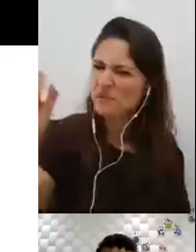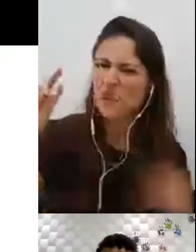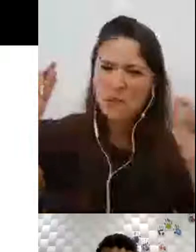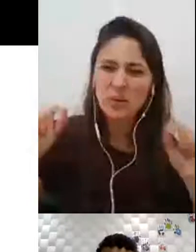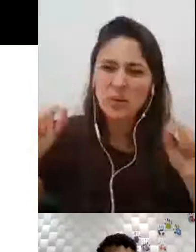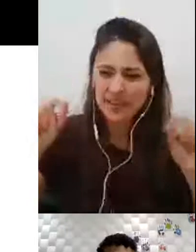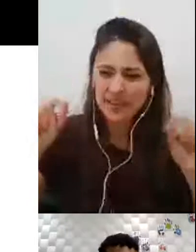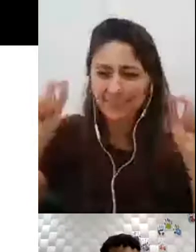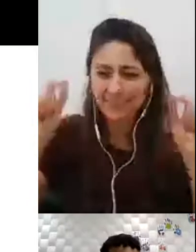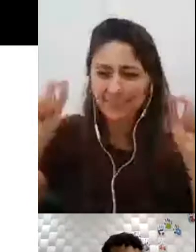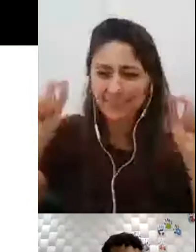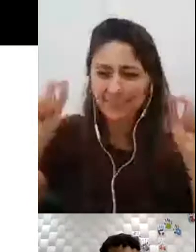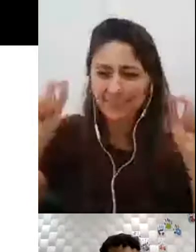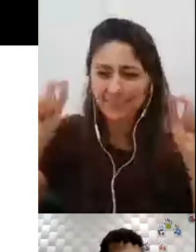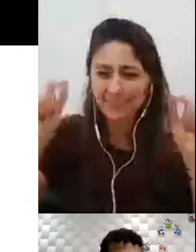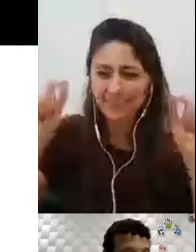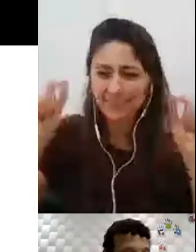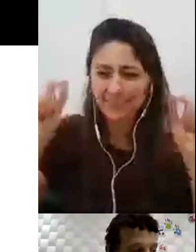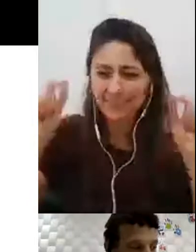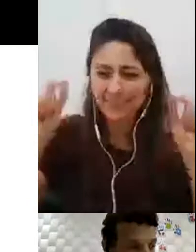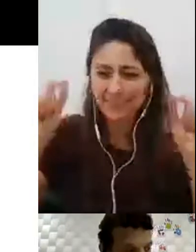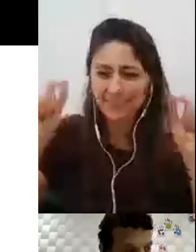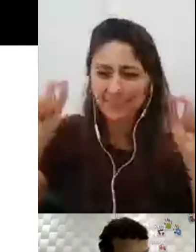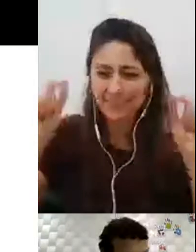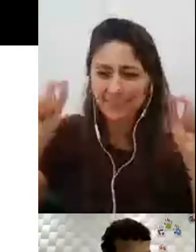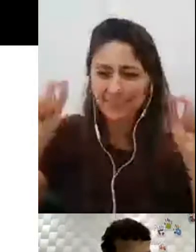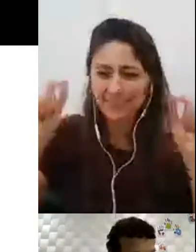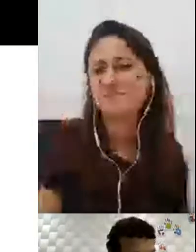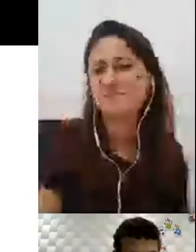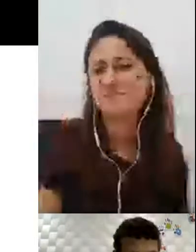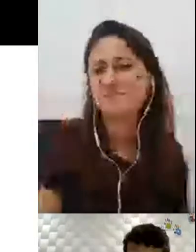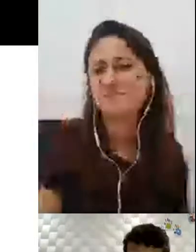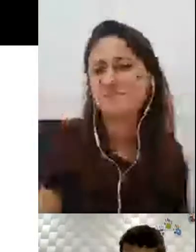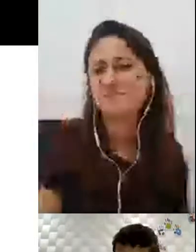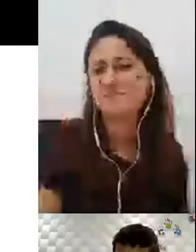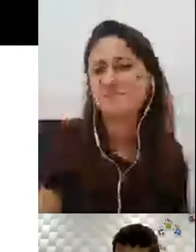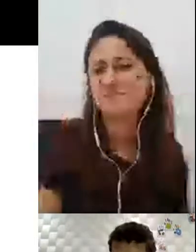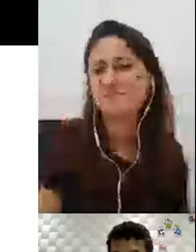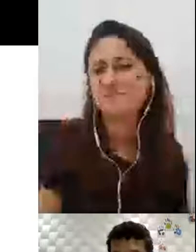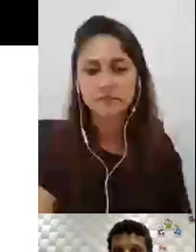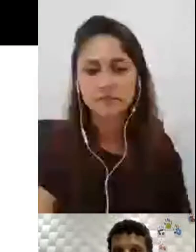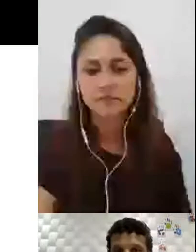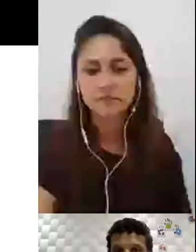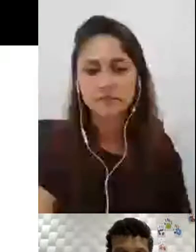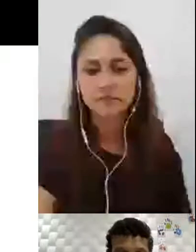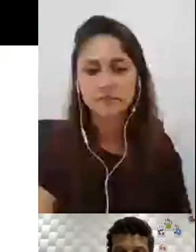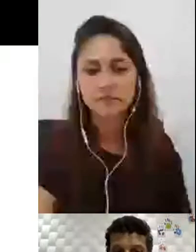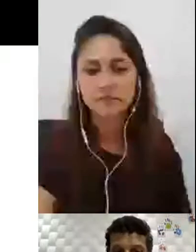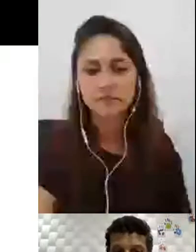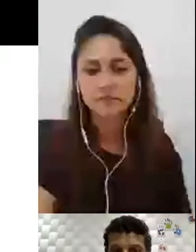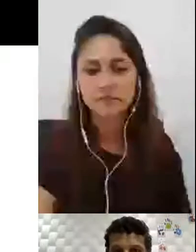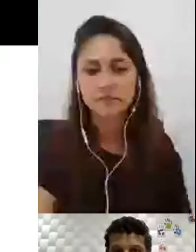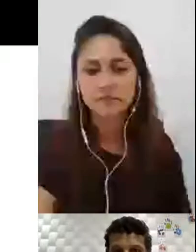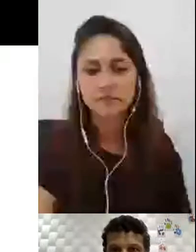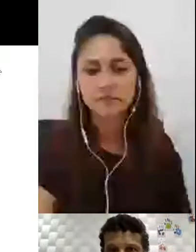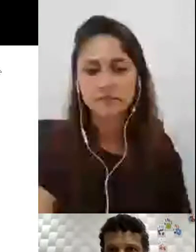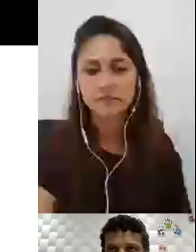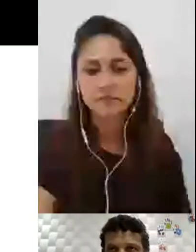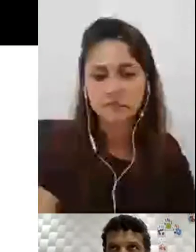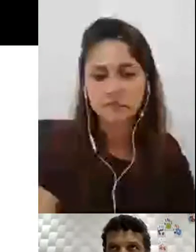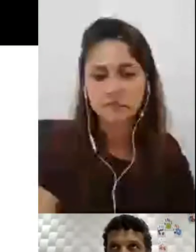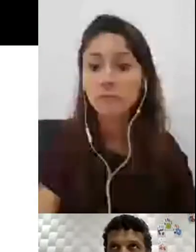automações e de todos esses conceitos. Legal? Então, vamos Jairo, lá. só um aviso, tá? O pessoal tá